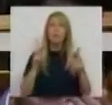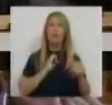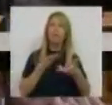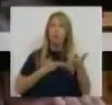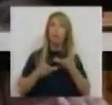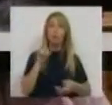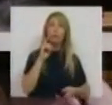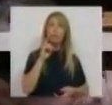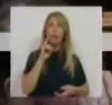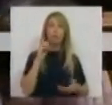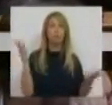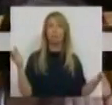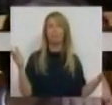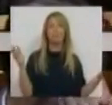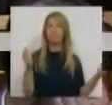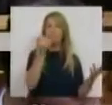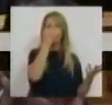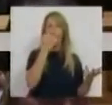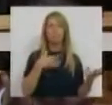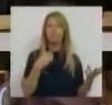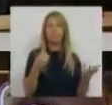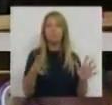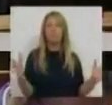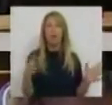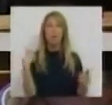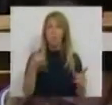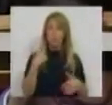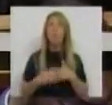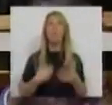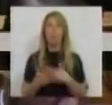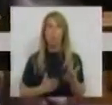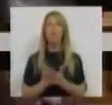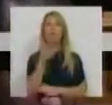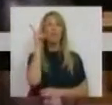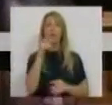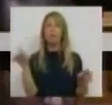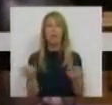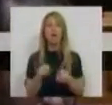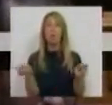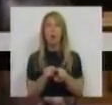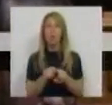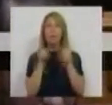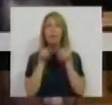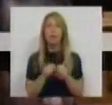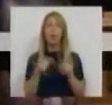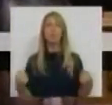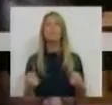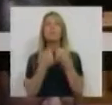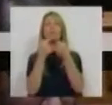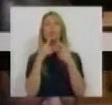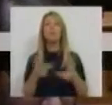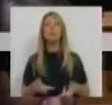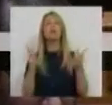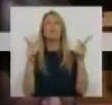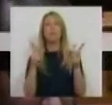segurança. Perderam. Continuamos a viver da mesma maneira. Este é o repto da França da